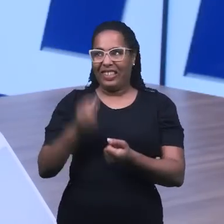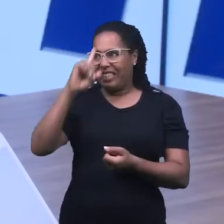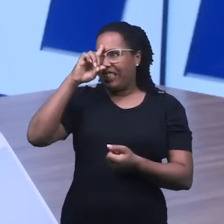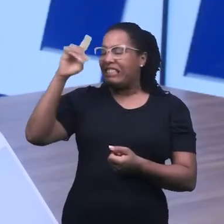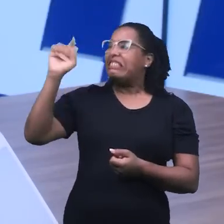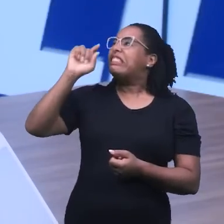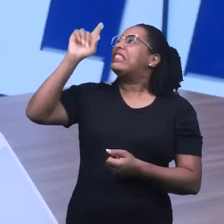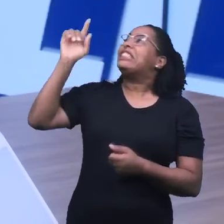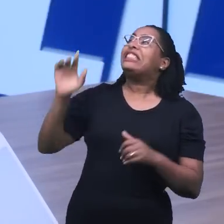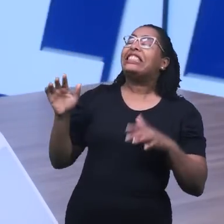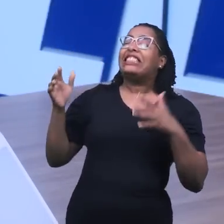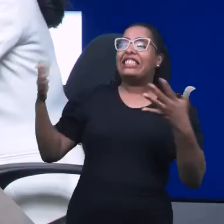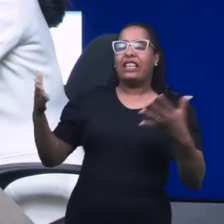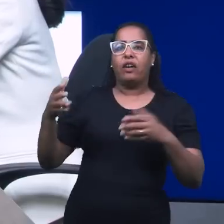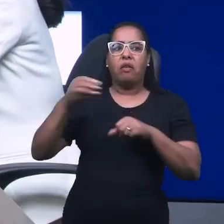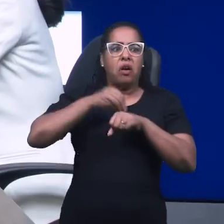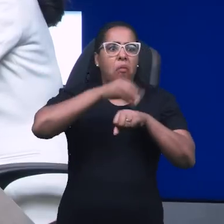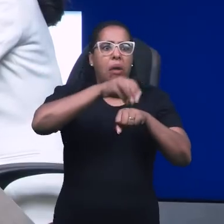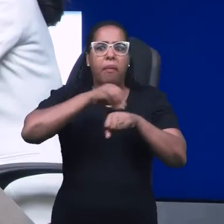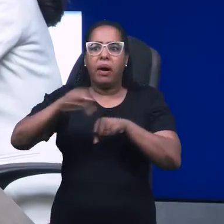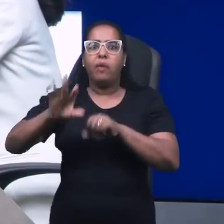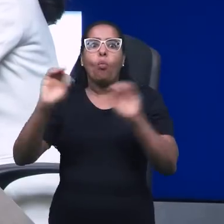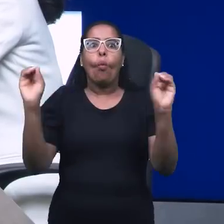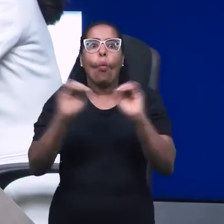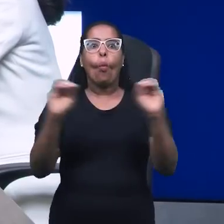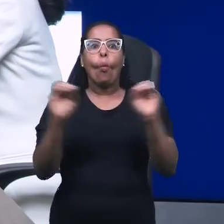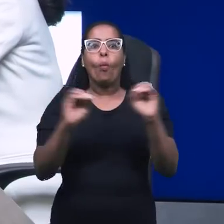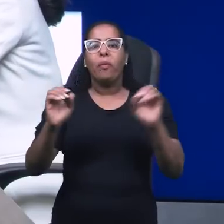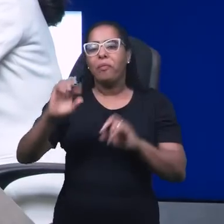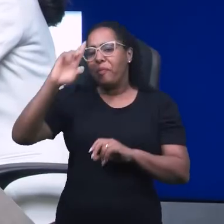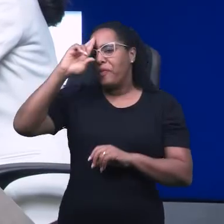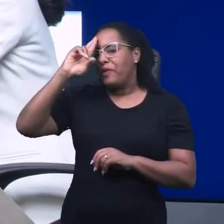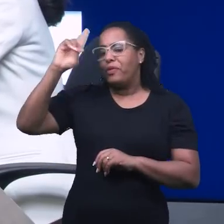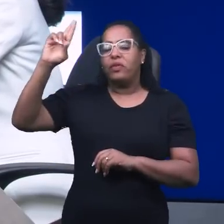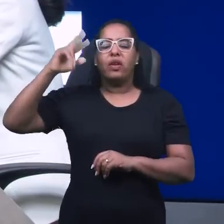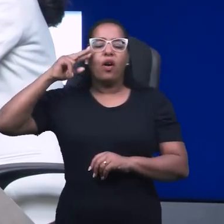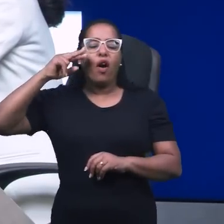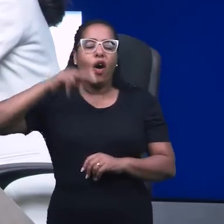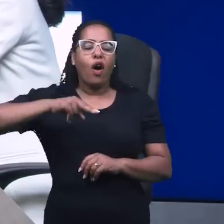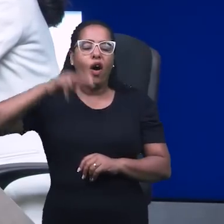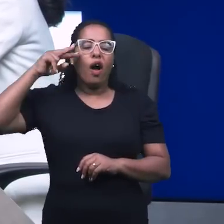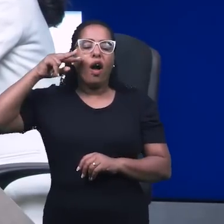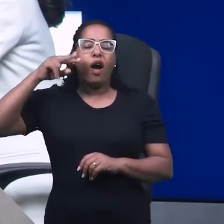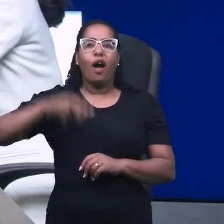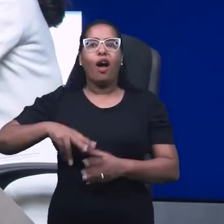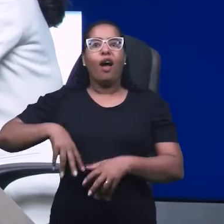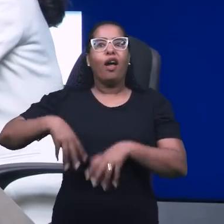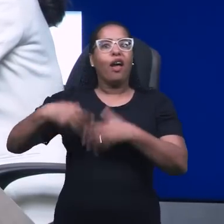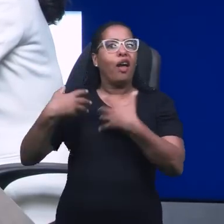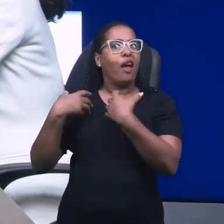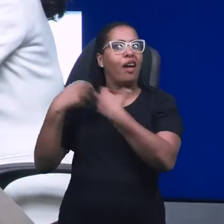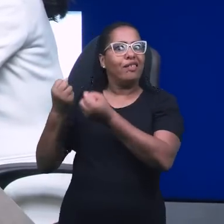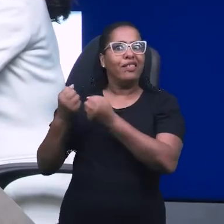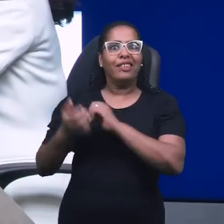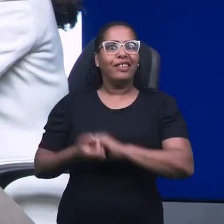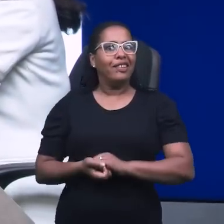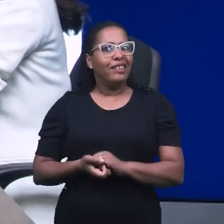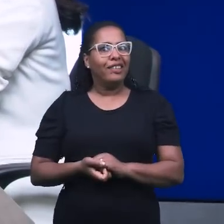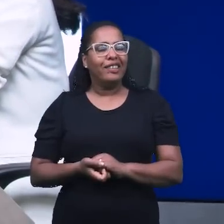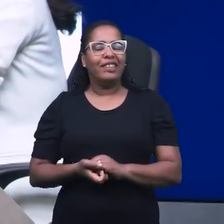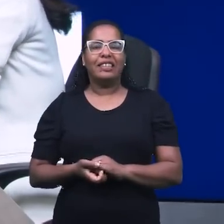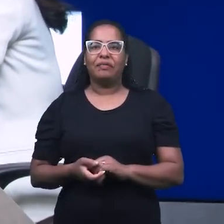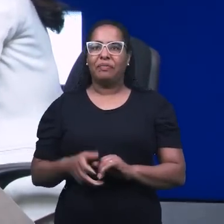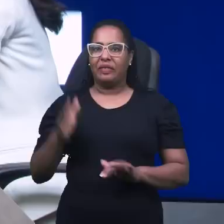maravilhoso, né? Que Deus é esse? Eu não compartilhei com ninguém isso, né? Mas Ele ouviu. E às vezes a gente pensa bem